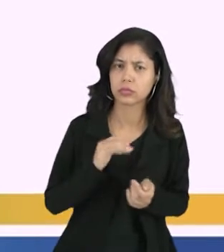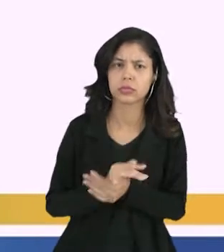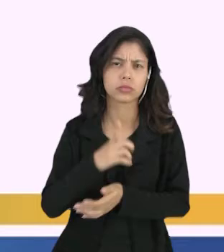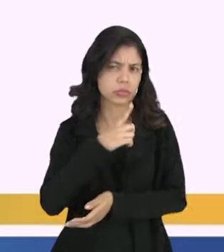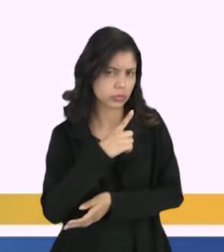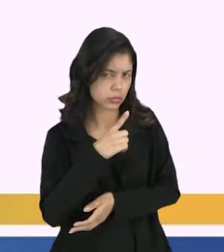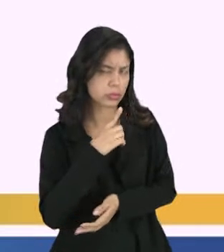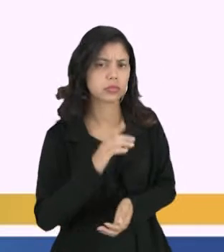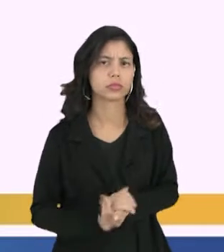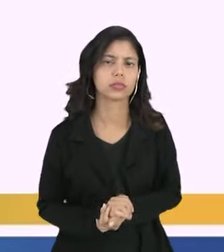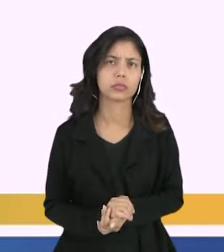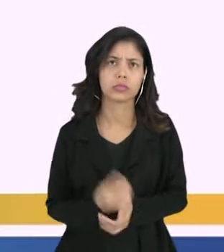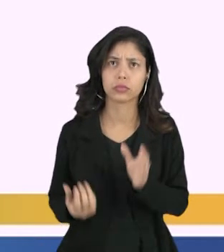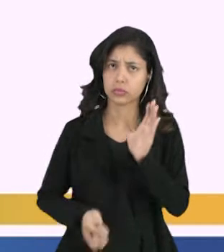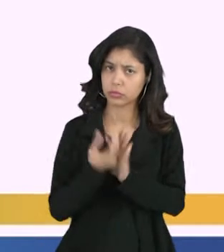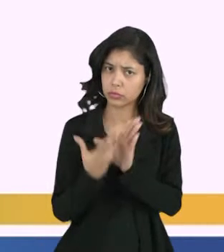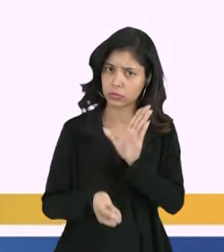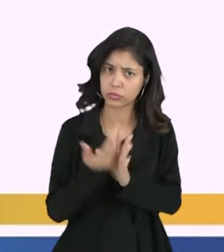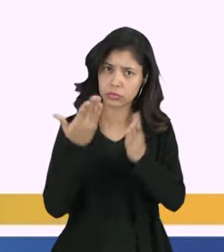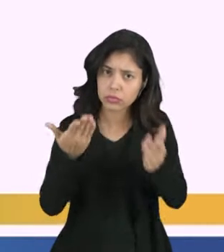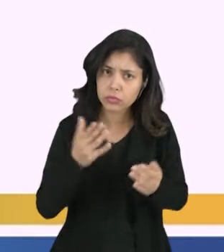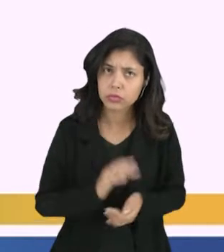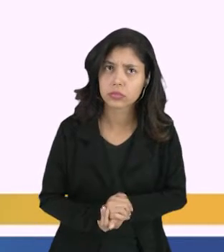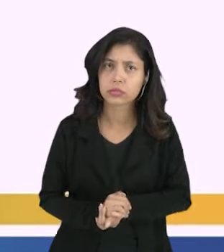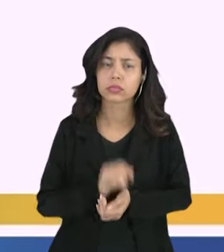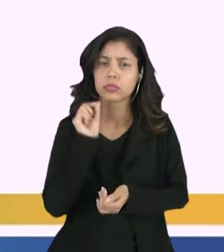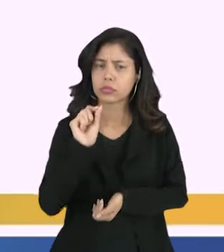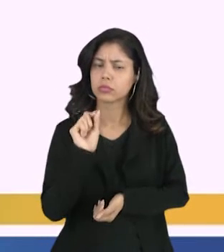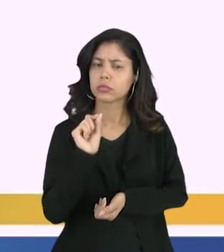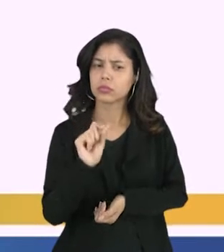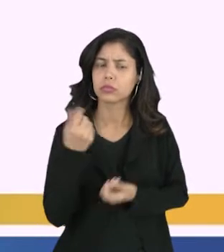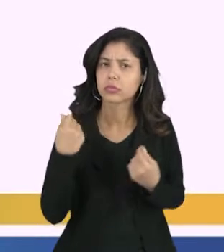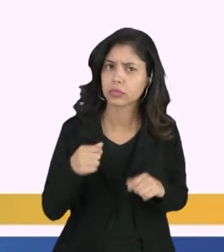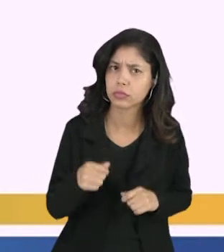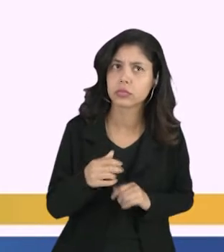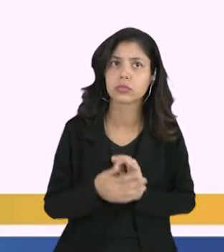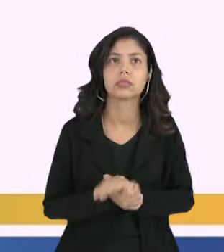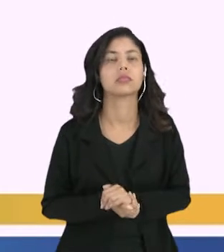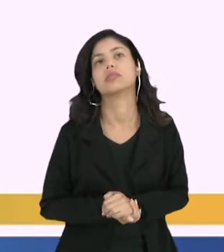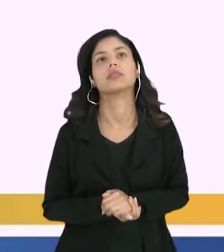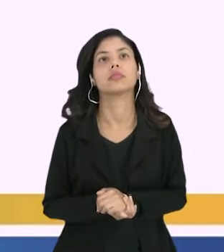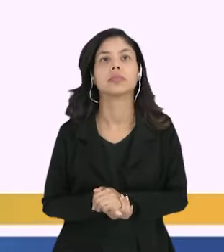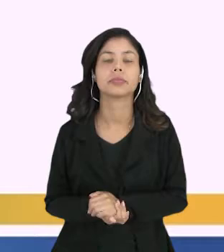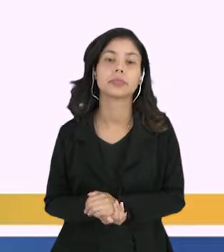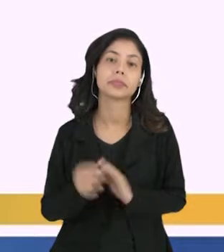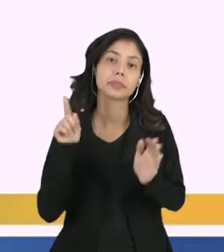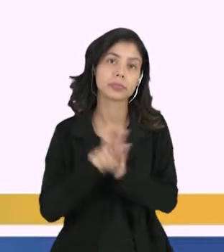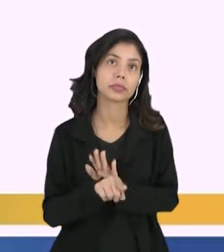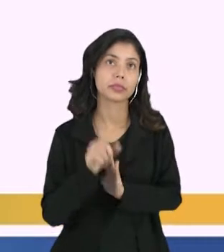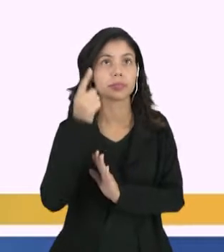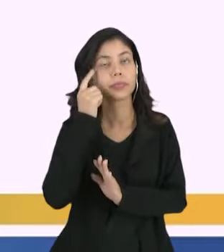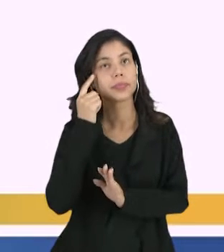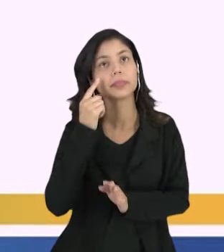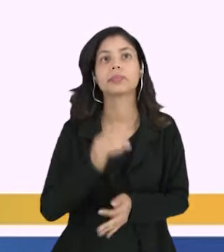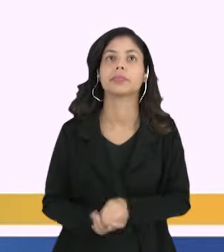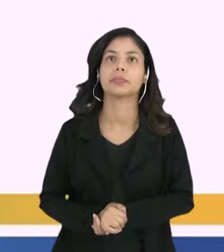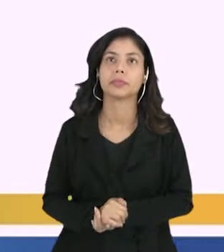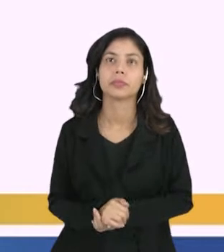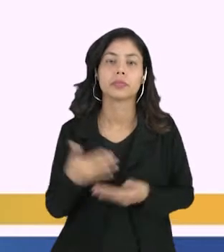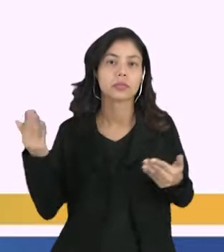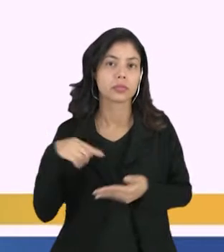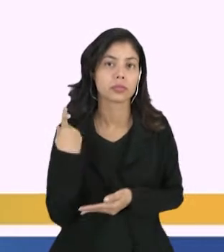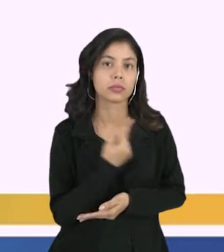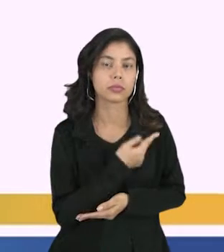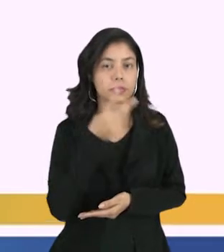necessário, então, para que haja essa produção, O que se torna necessário, Uma questão é para a gente pensar. Então,